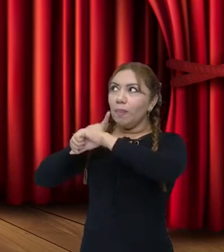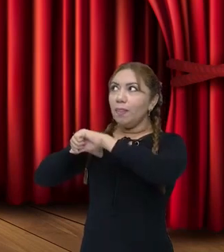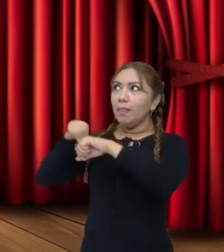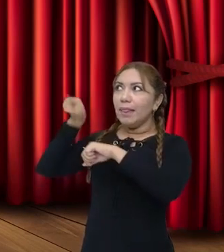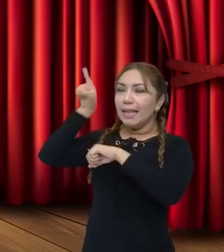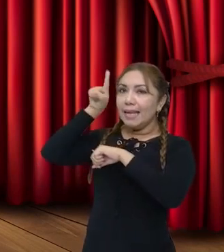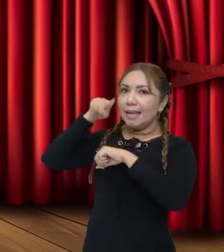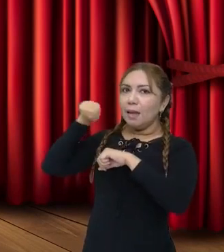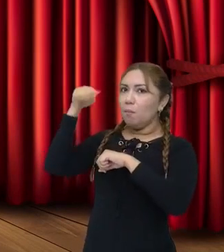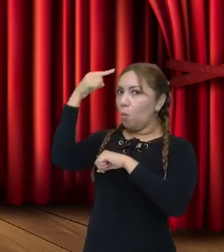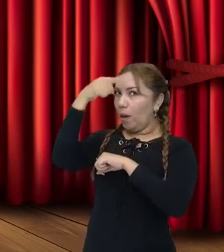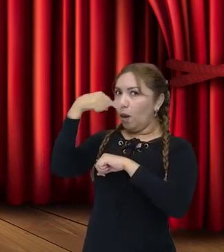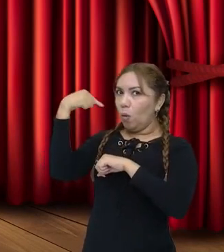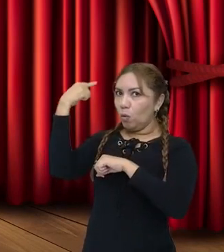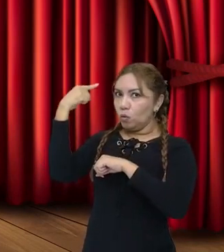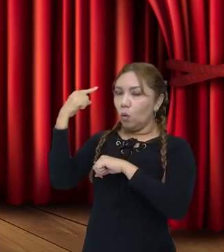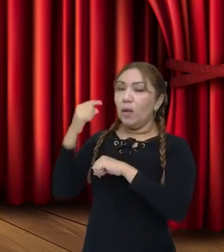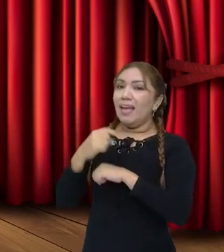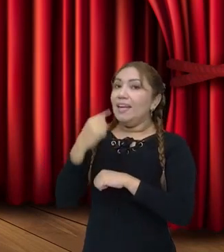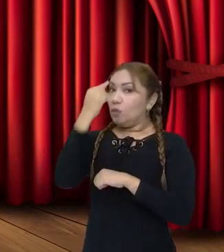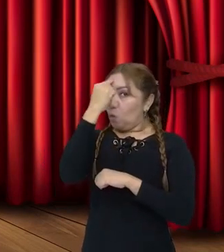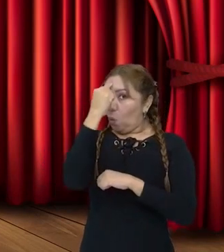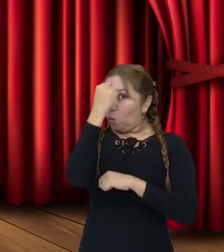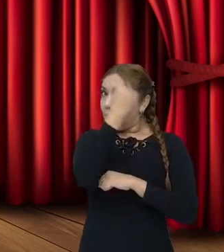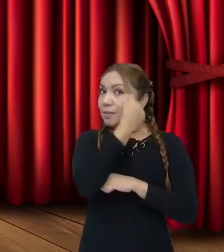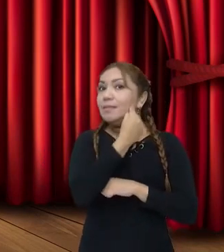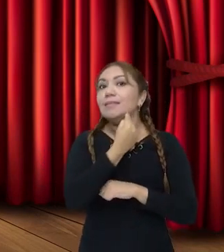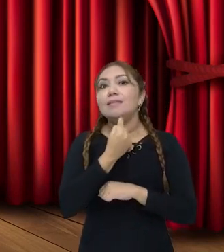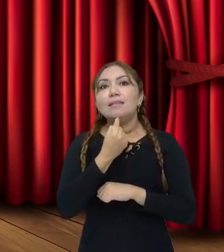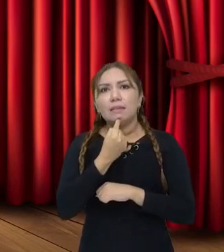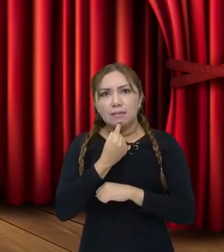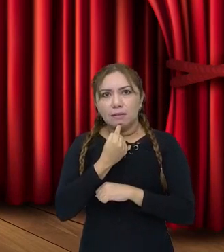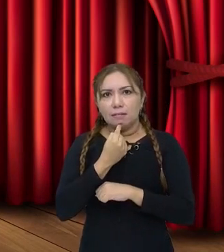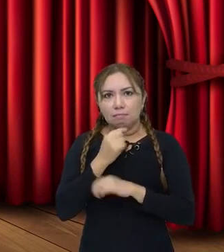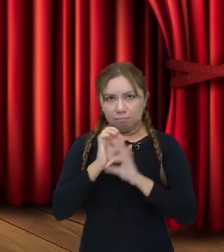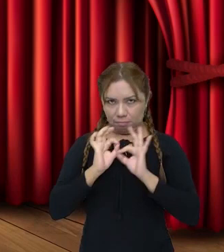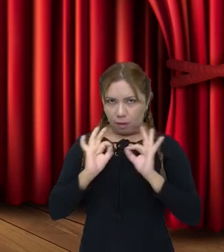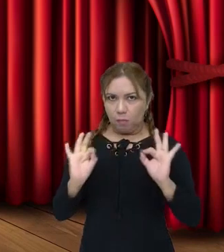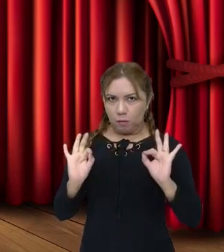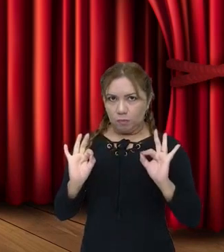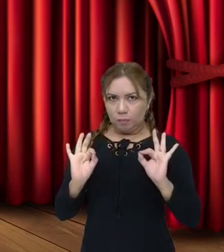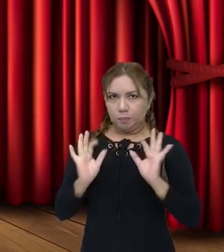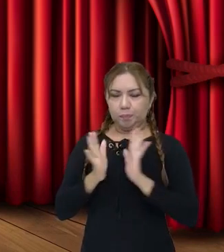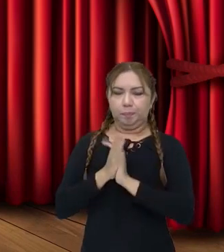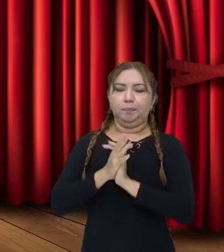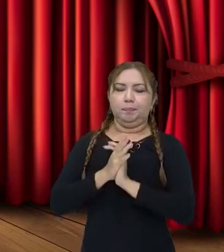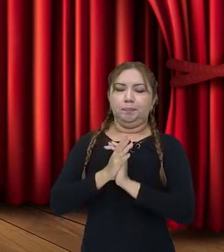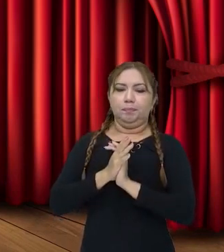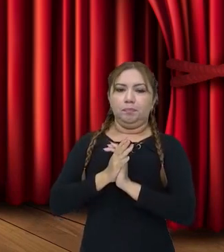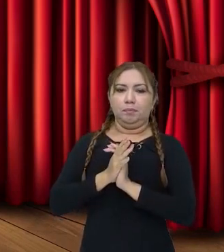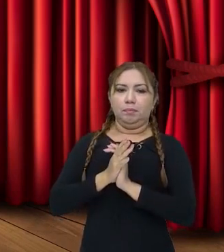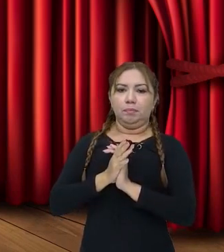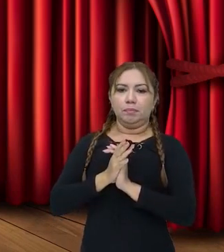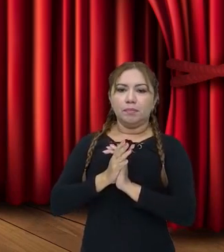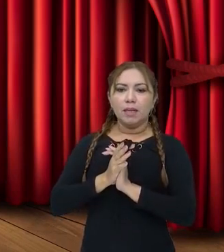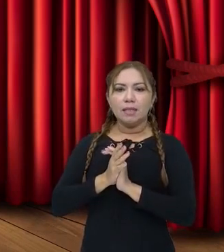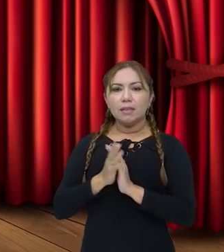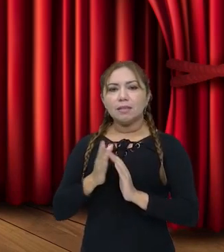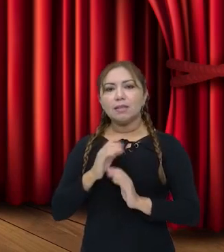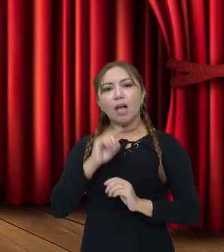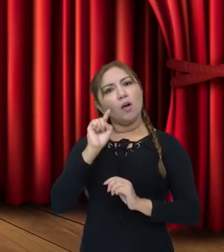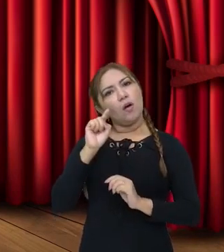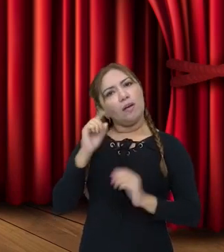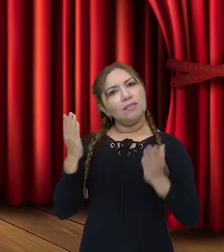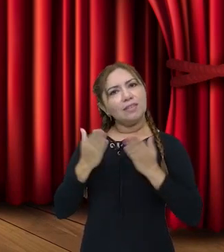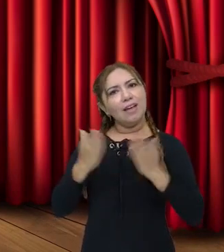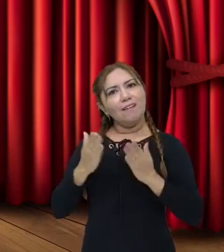Este tempo, ele vai de 30 segundos, tá bom? Então, vamos começar. Você agora é o